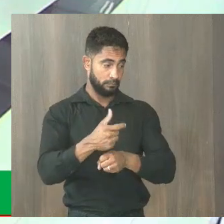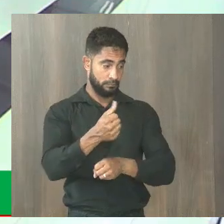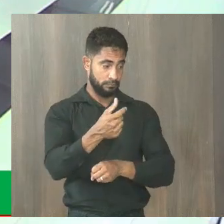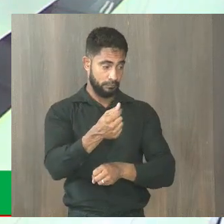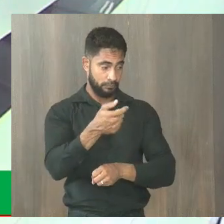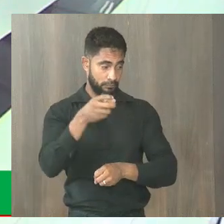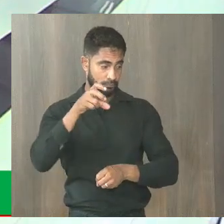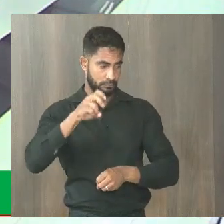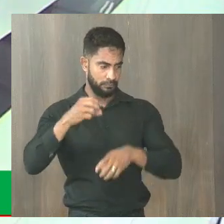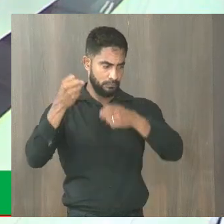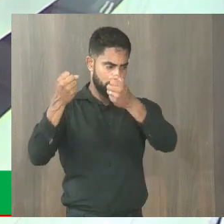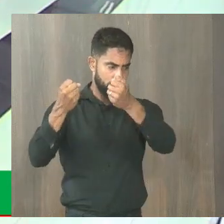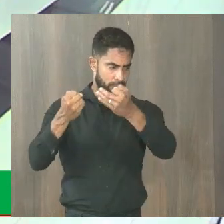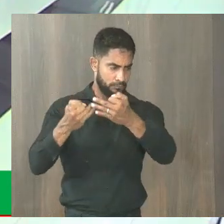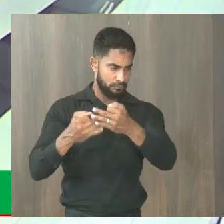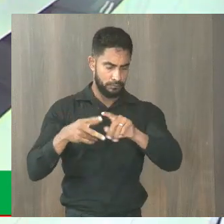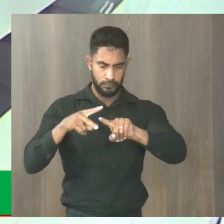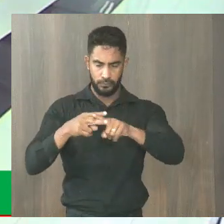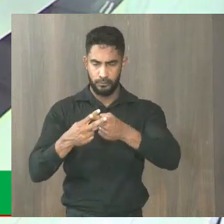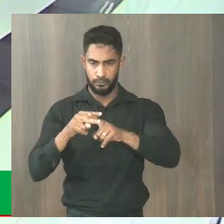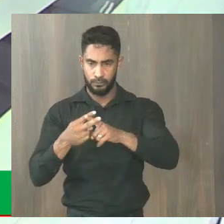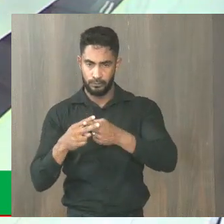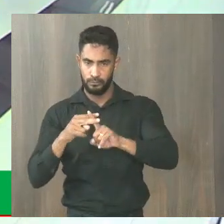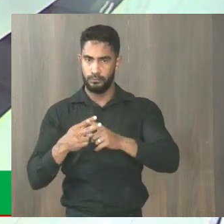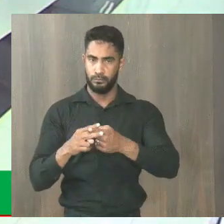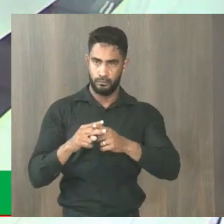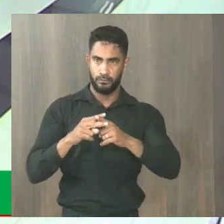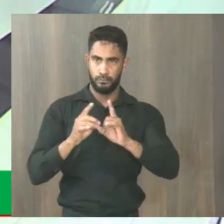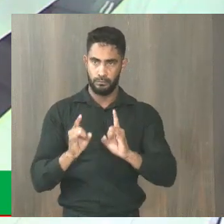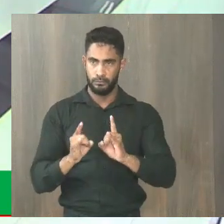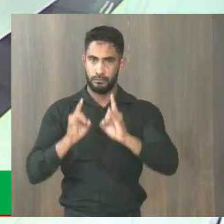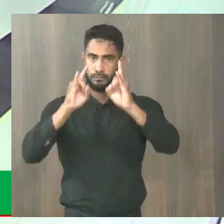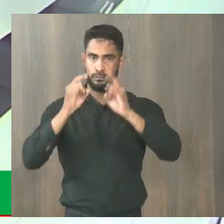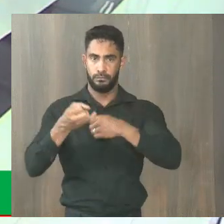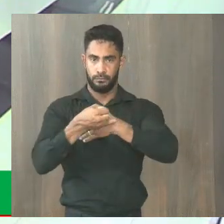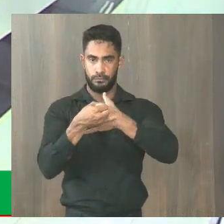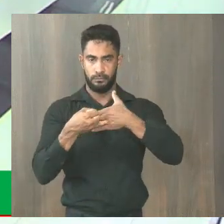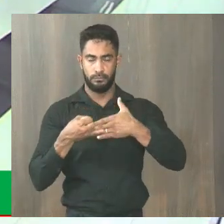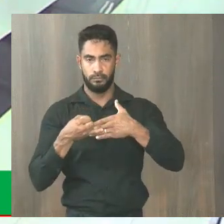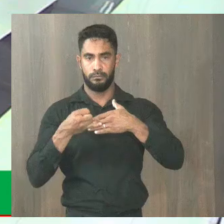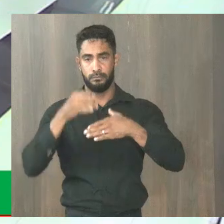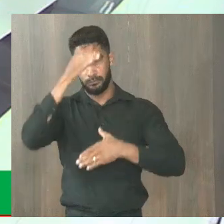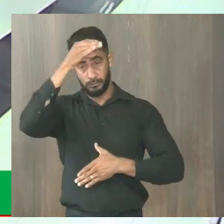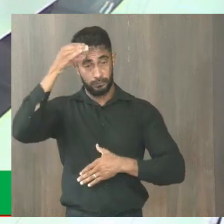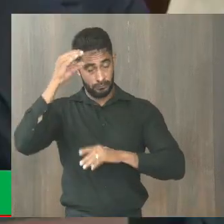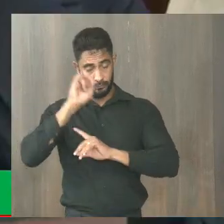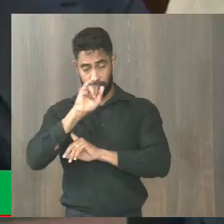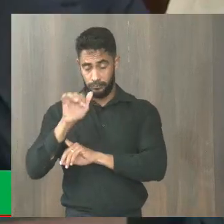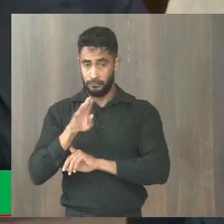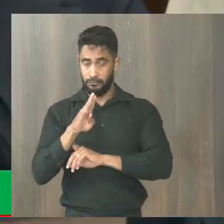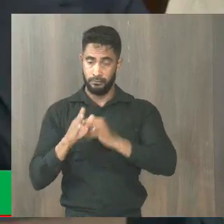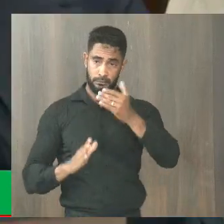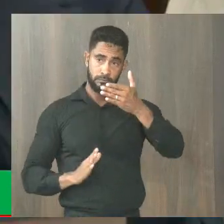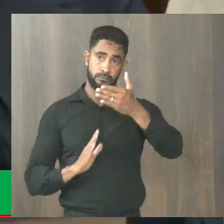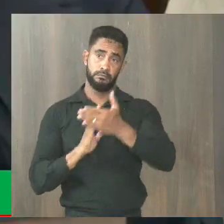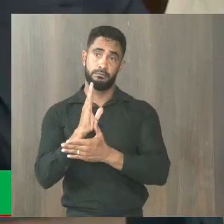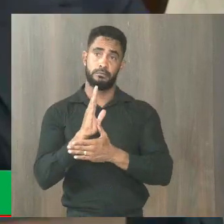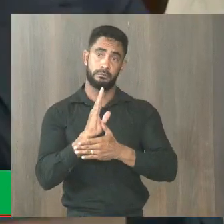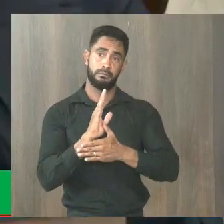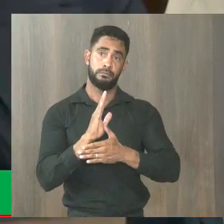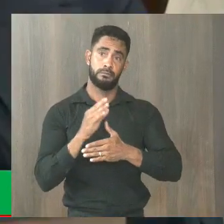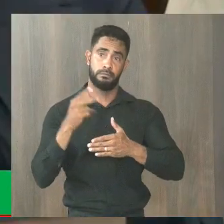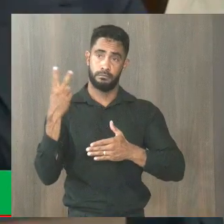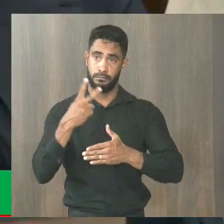2015, que dispõe sobre a reestrutura funcional da Câmara Municipal de Janaúba e da outras providências. Foi aprovado em segundo turno, como